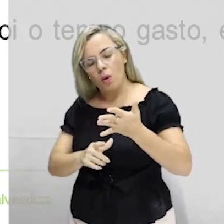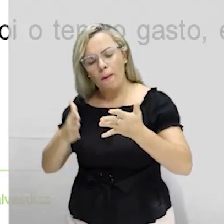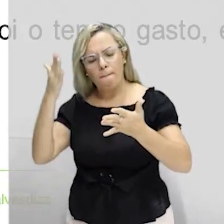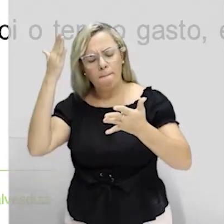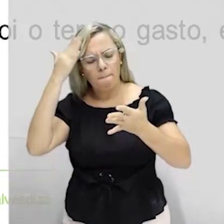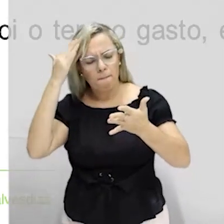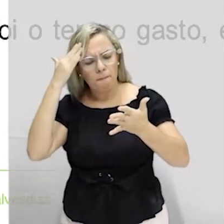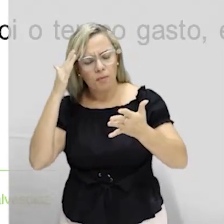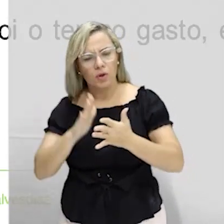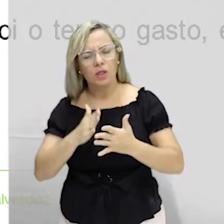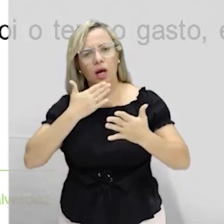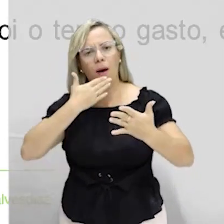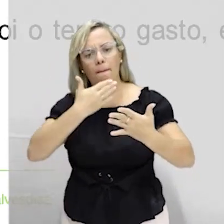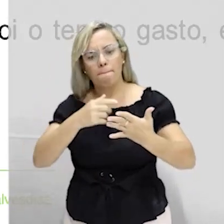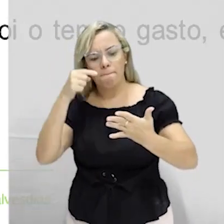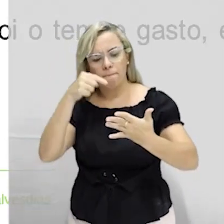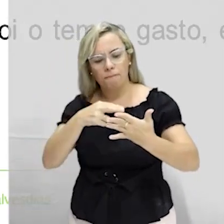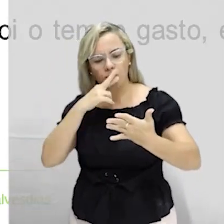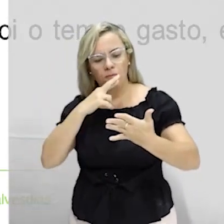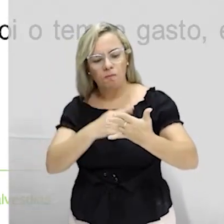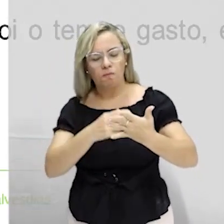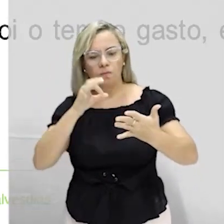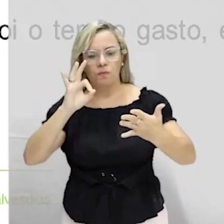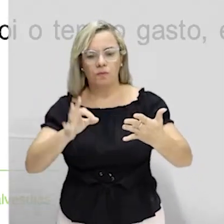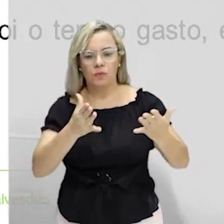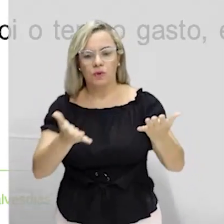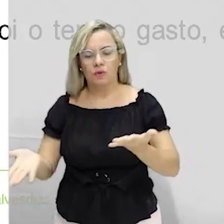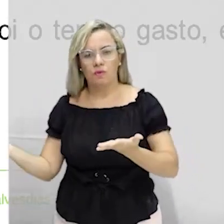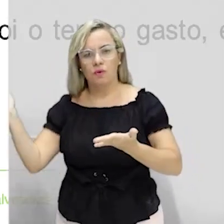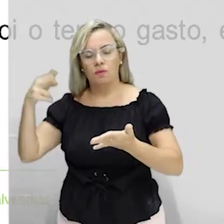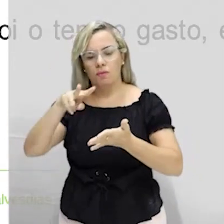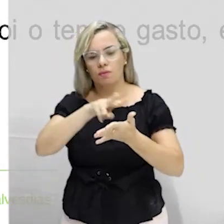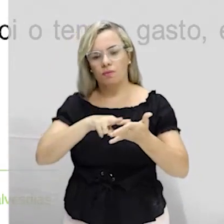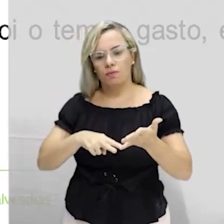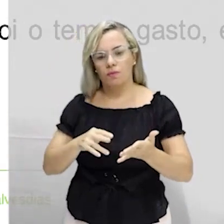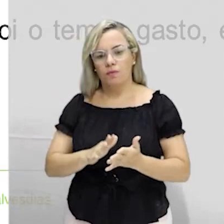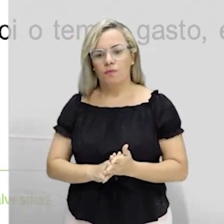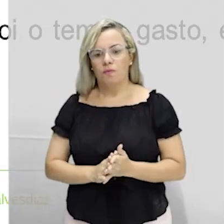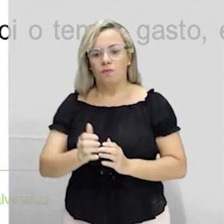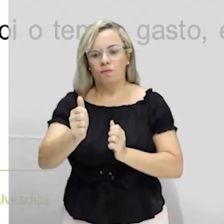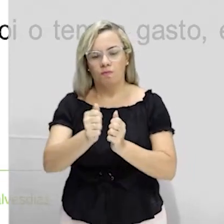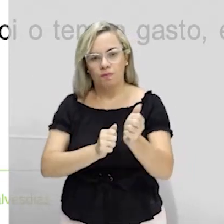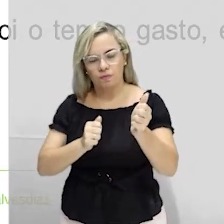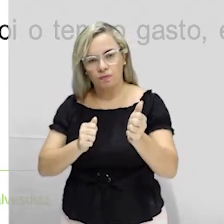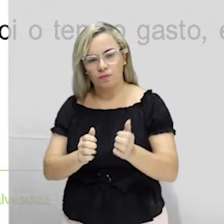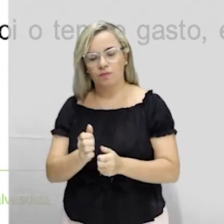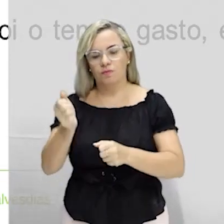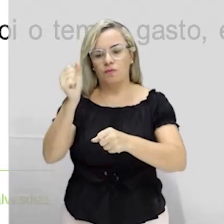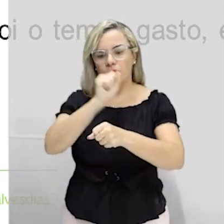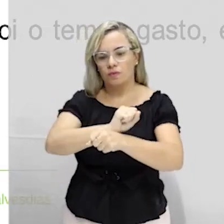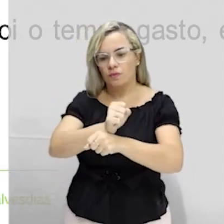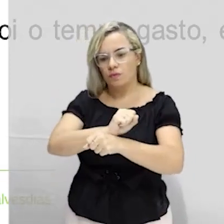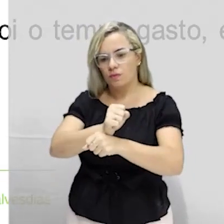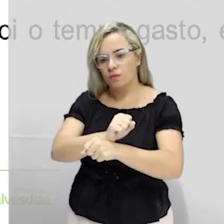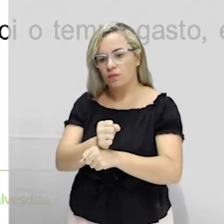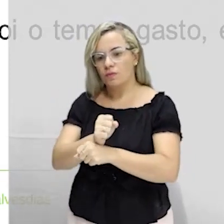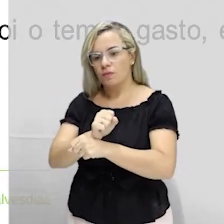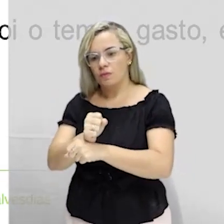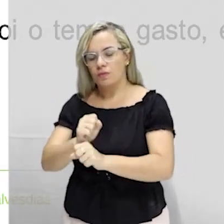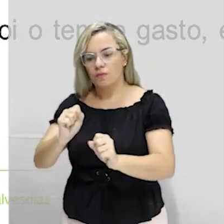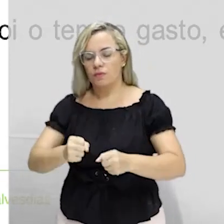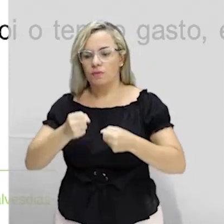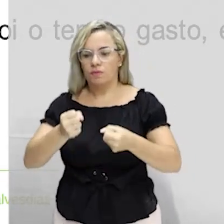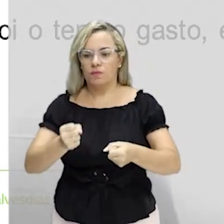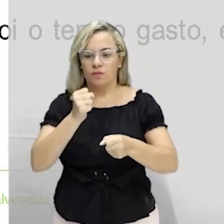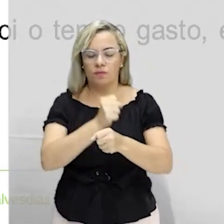solicitado e partir para o processo de resolução, tá bom? Então vamos para a leitura agora. Em uma corrida automobilística, os carros